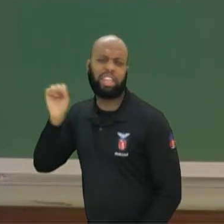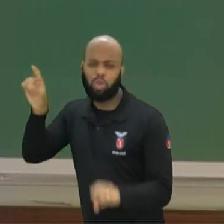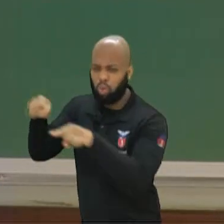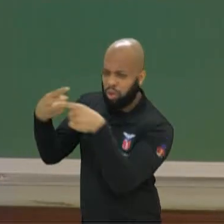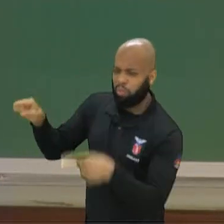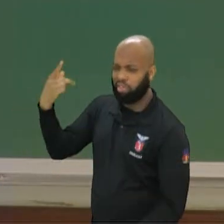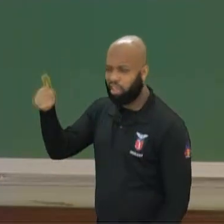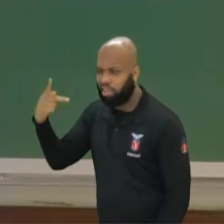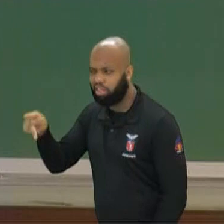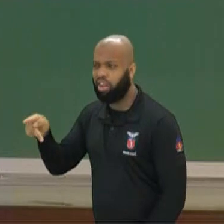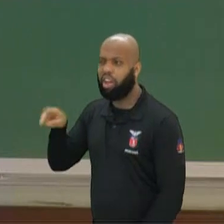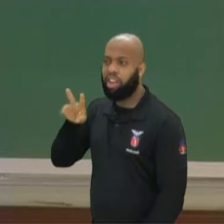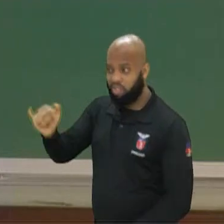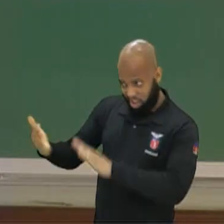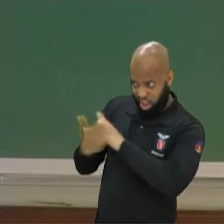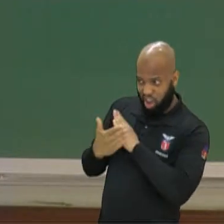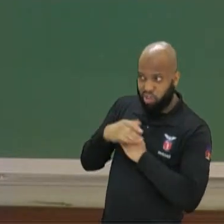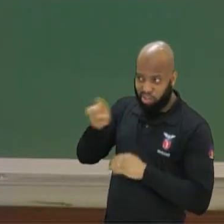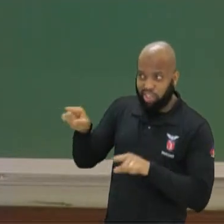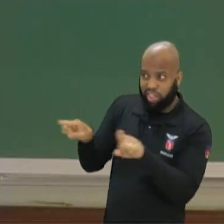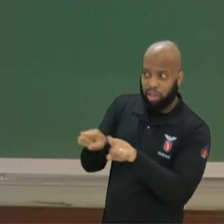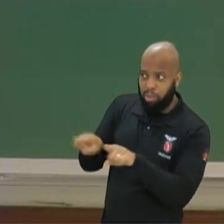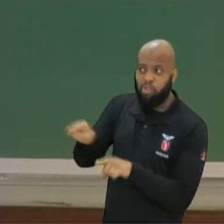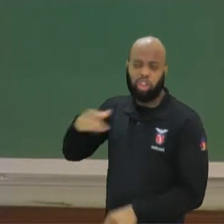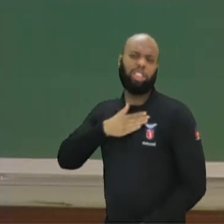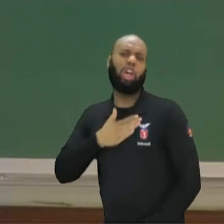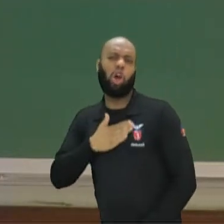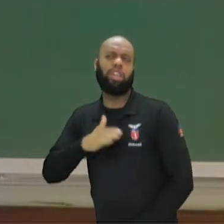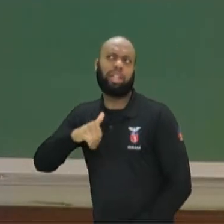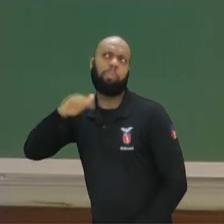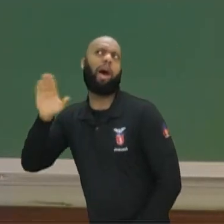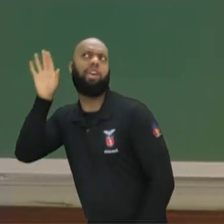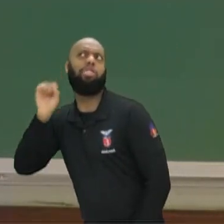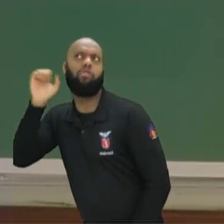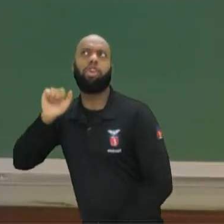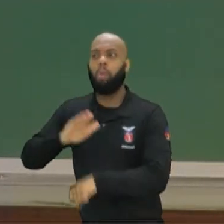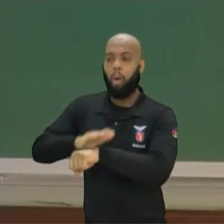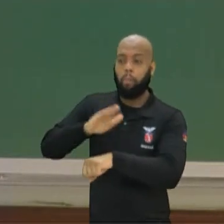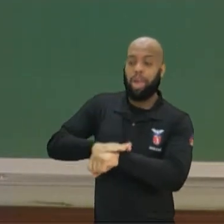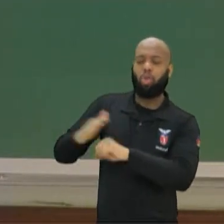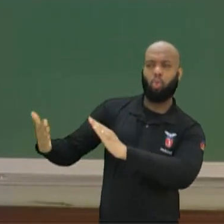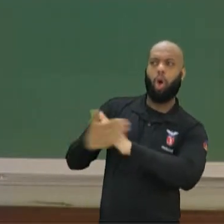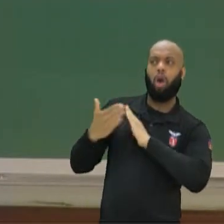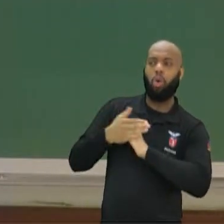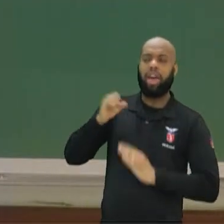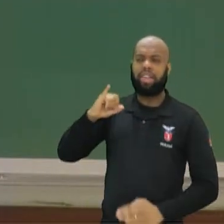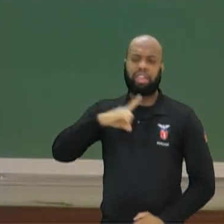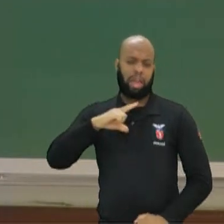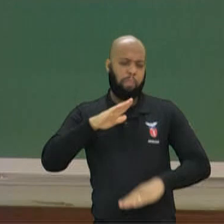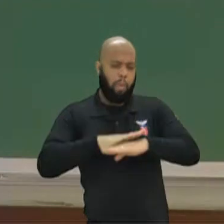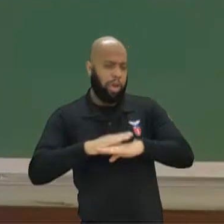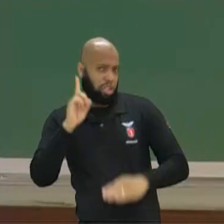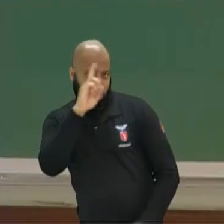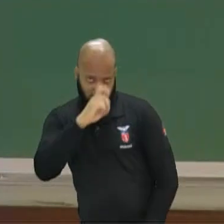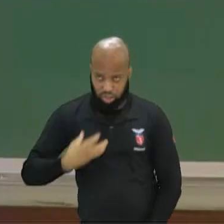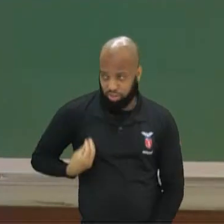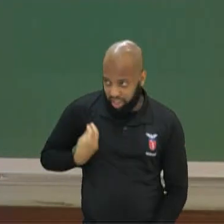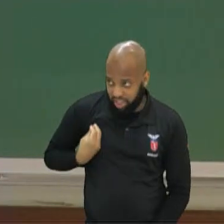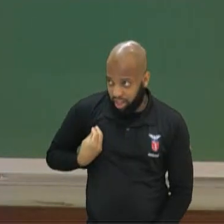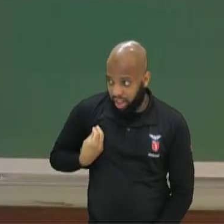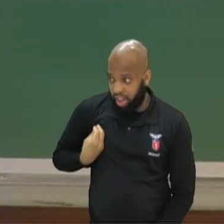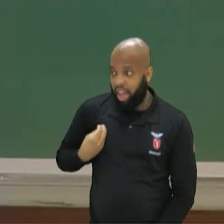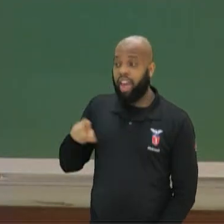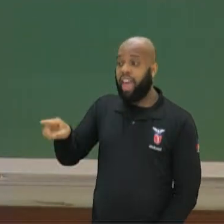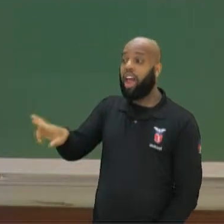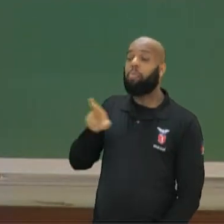alguma música que ela gostava de escutar de algum outro artista que ajudasse ela em momentos difíceis também.